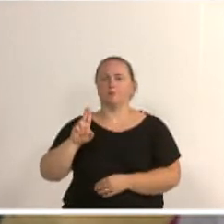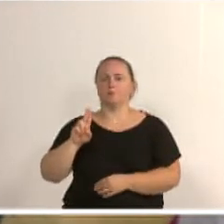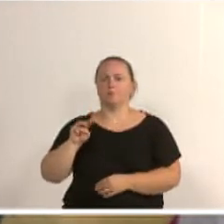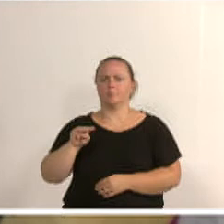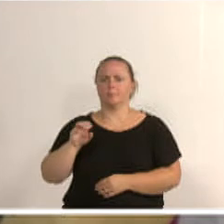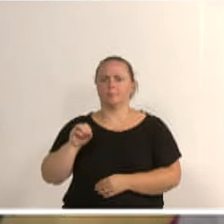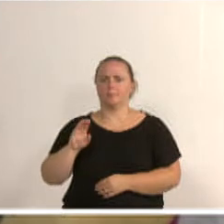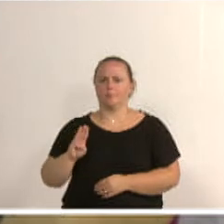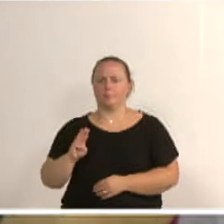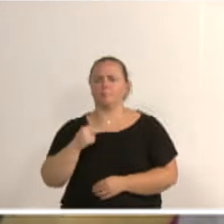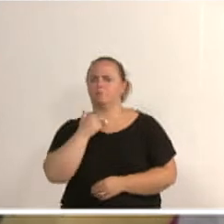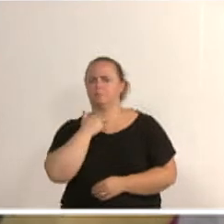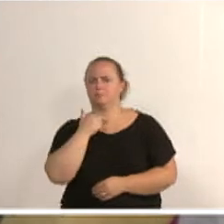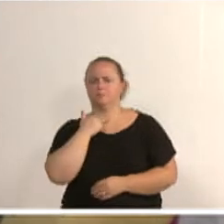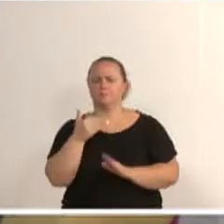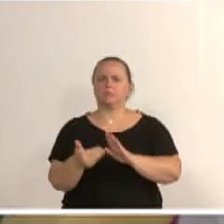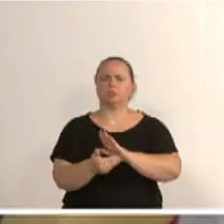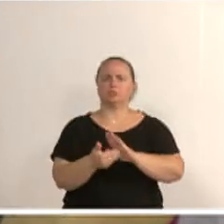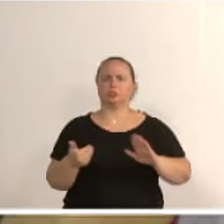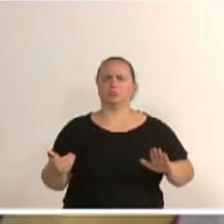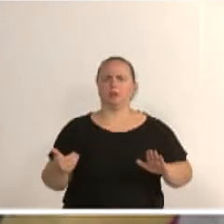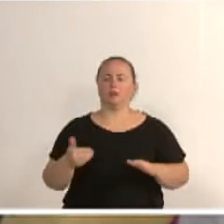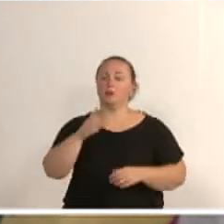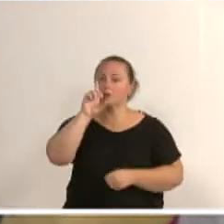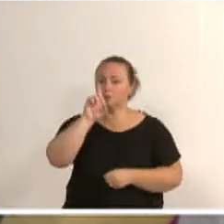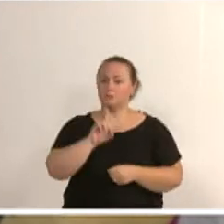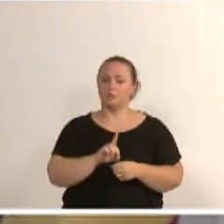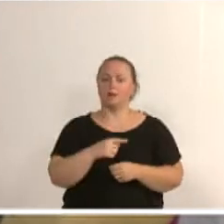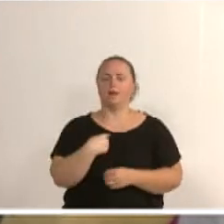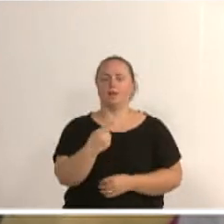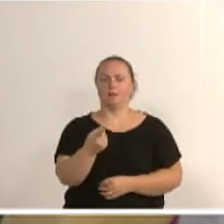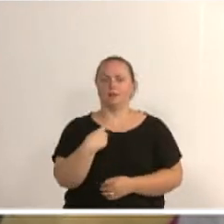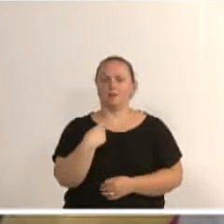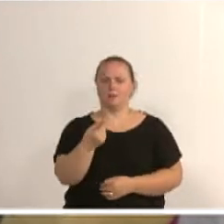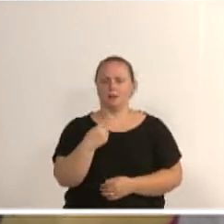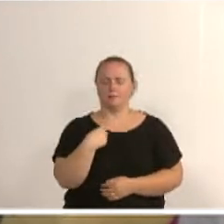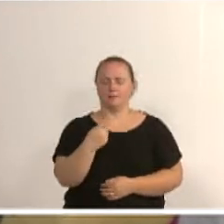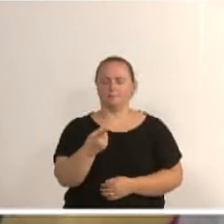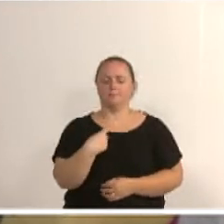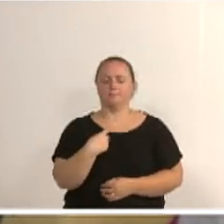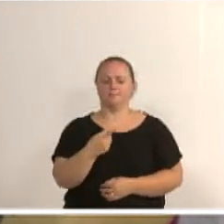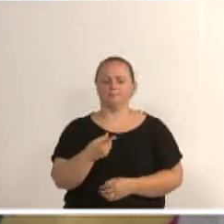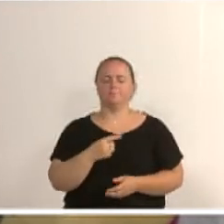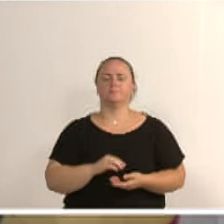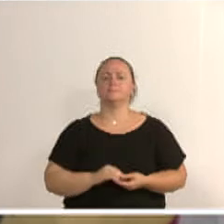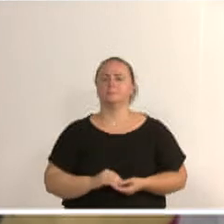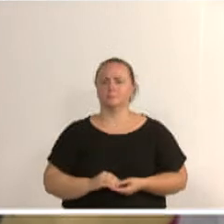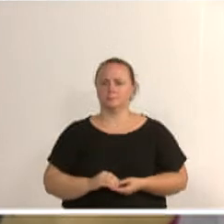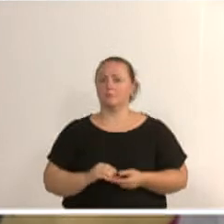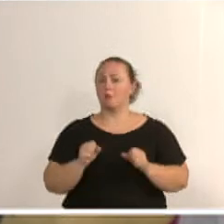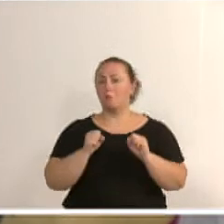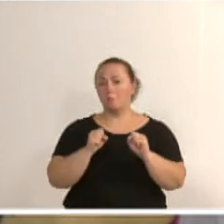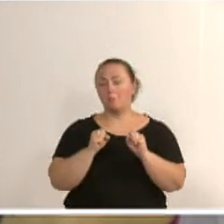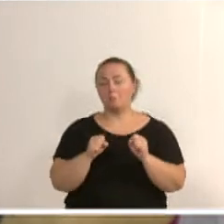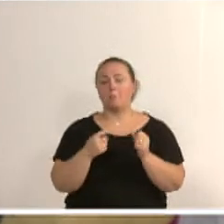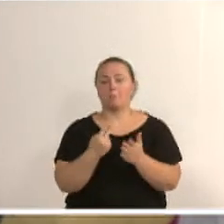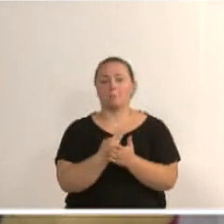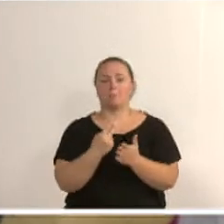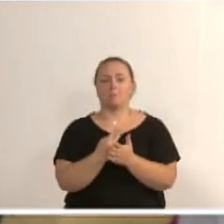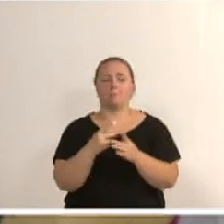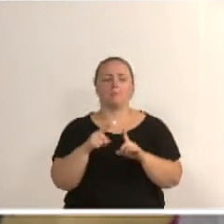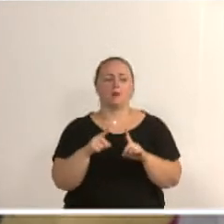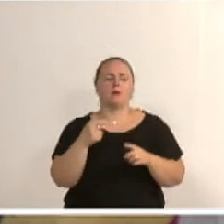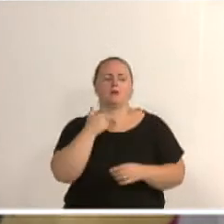linhas, tirar do povo o direito de ir e vir. Não se pode. Eu posso estar errado, mas não se pode de